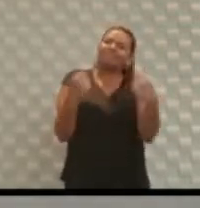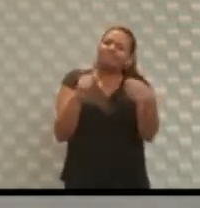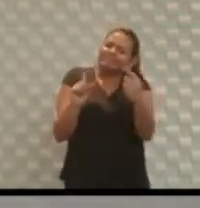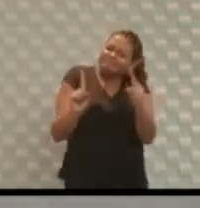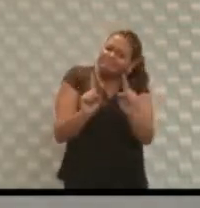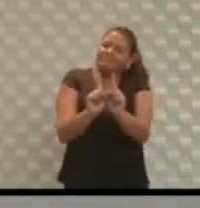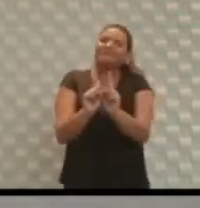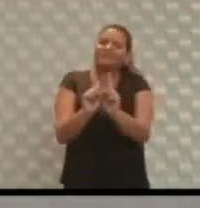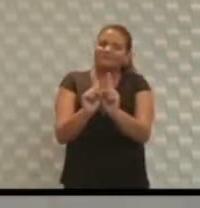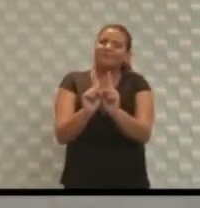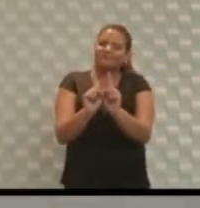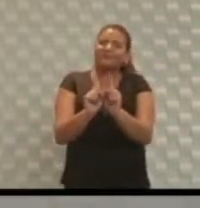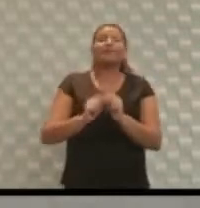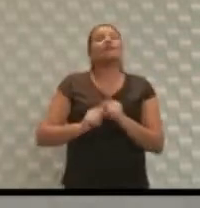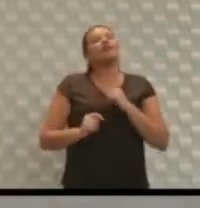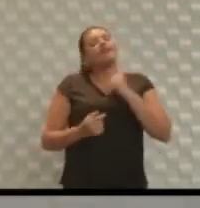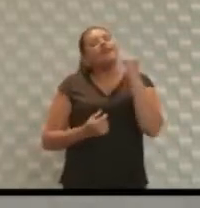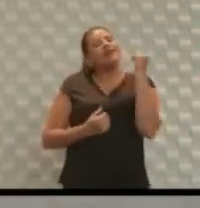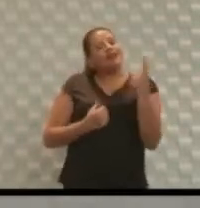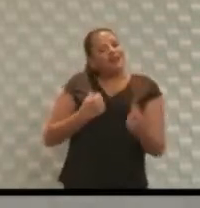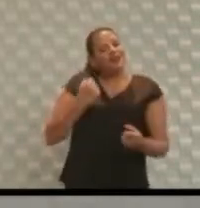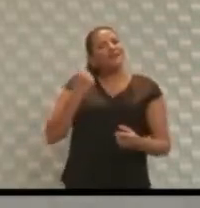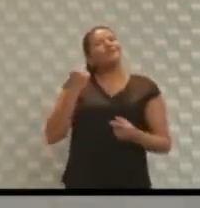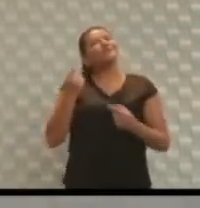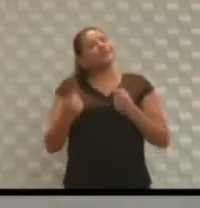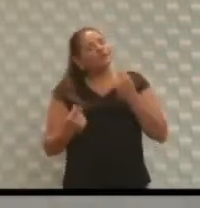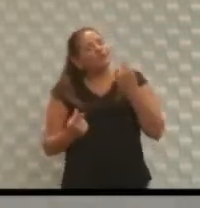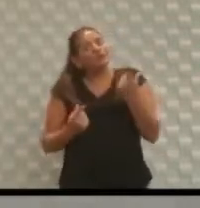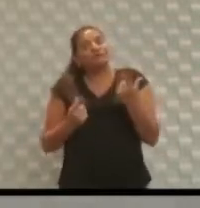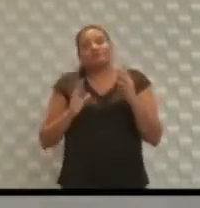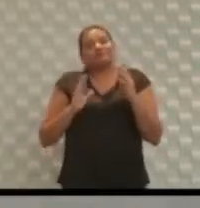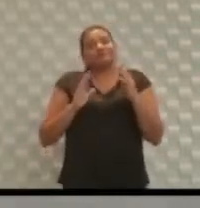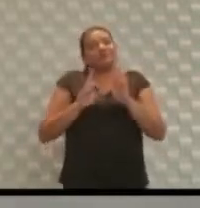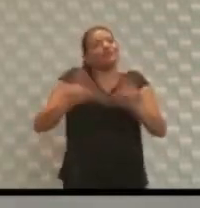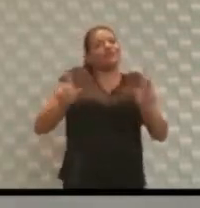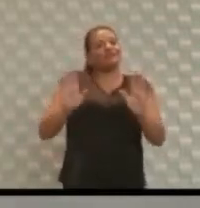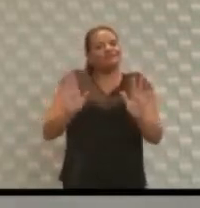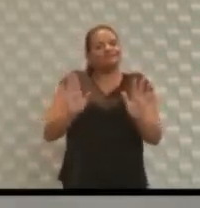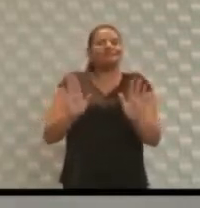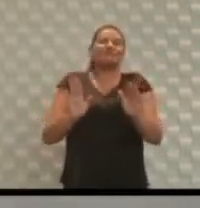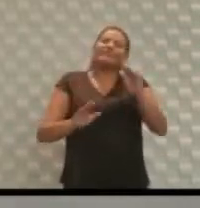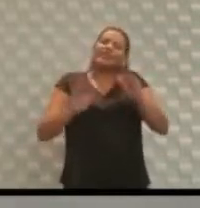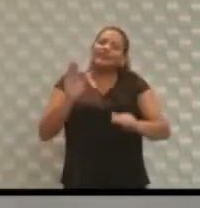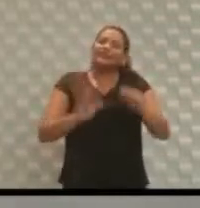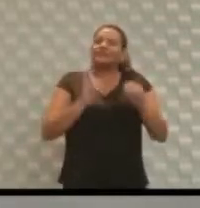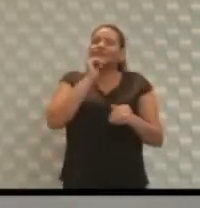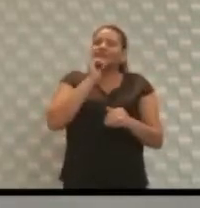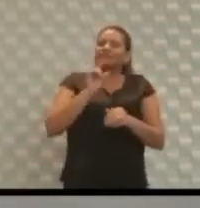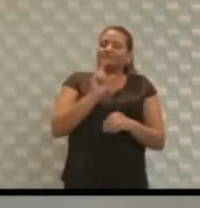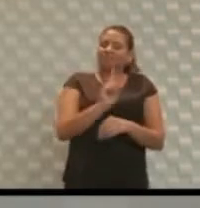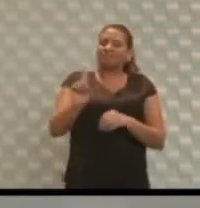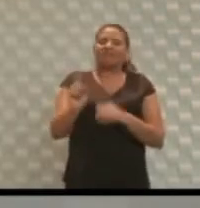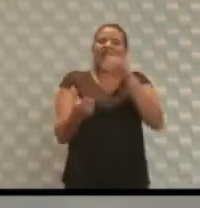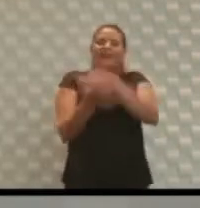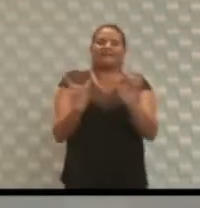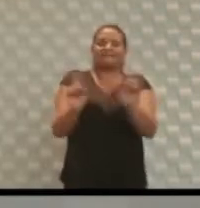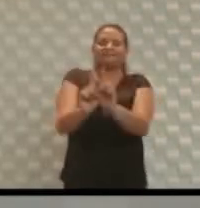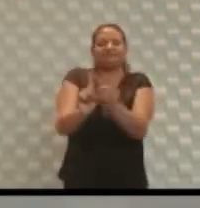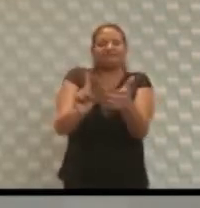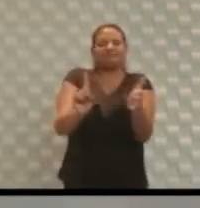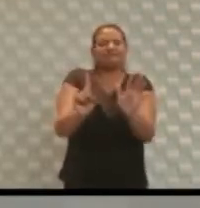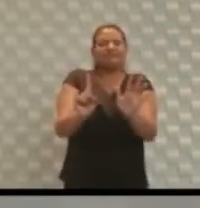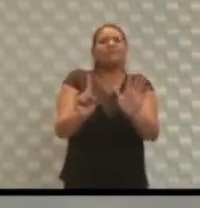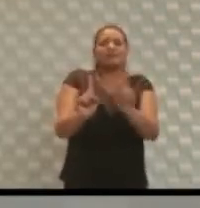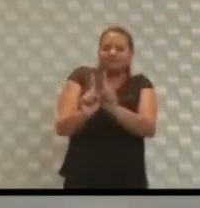a não ser em algumas exceções que Deus tem um chamado especial para que a pessoa fique só, o ideal é nós termos